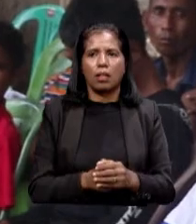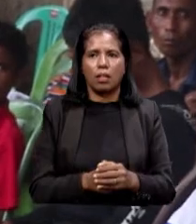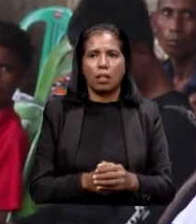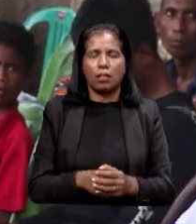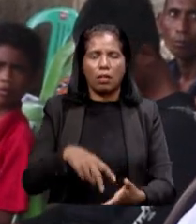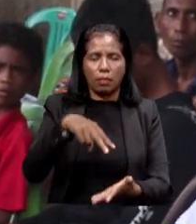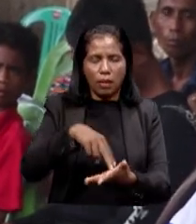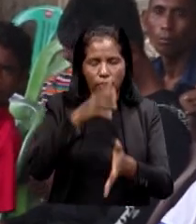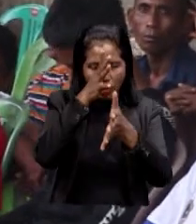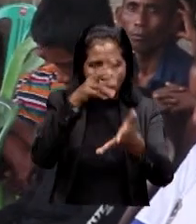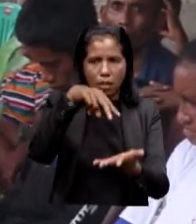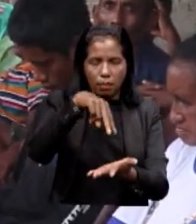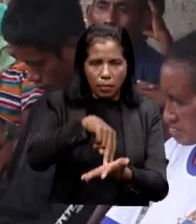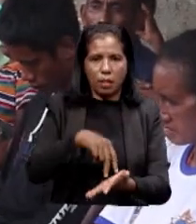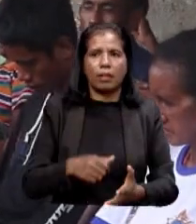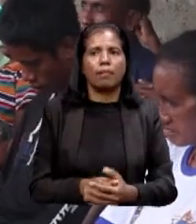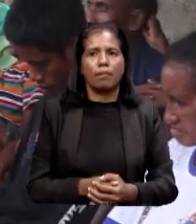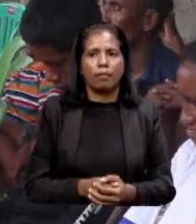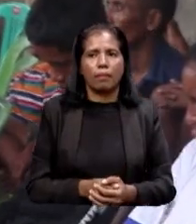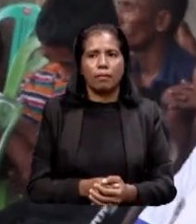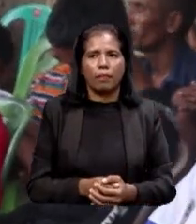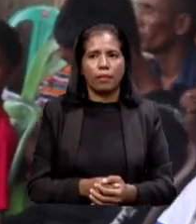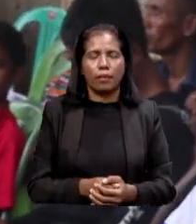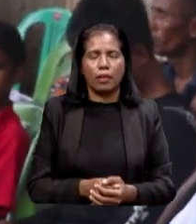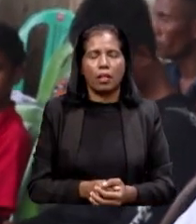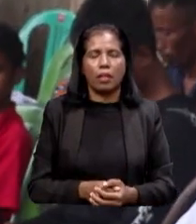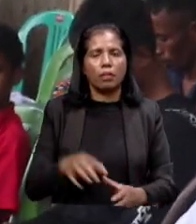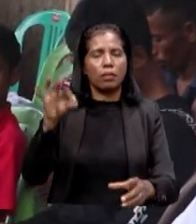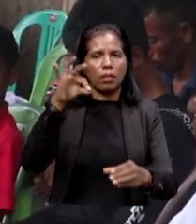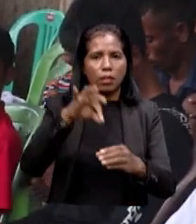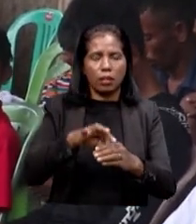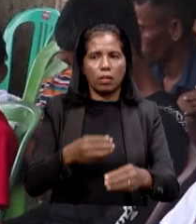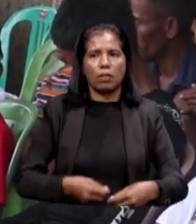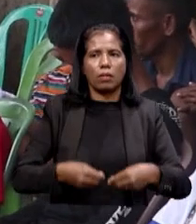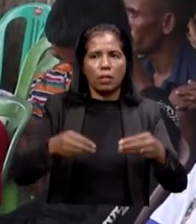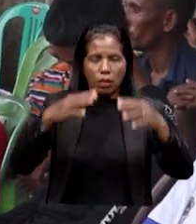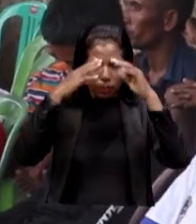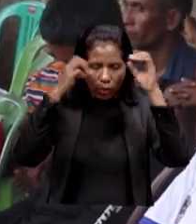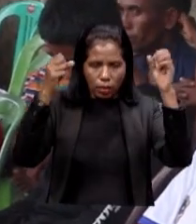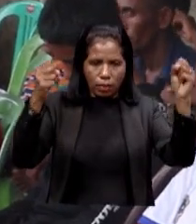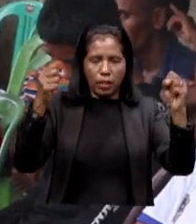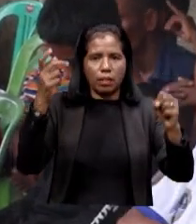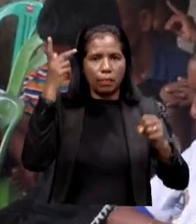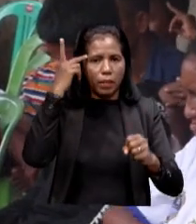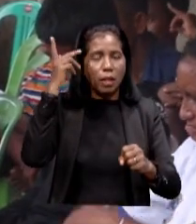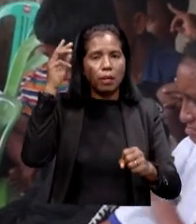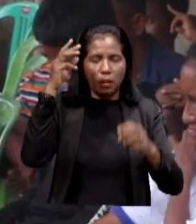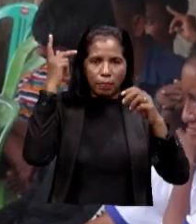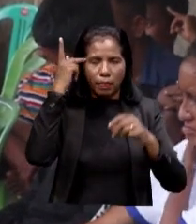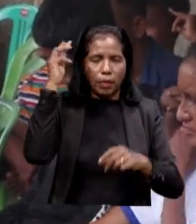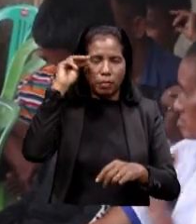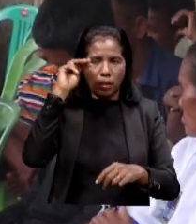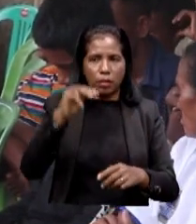sambik. Hori ele dunia an. Ba presiden primer ministro.